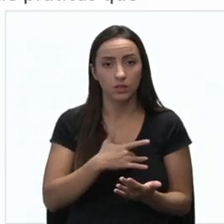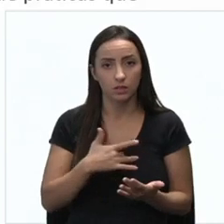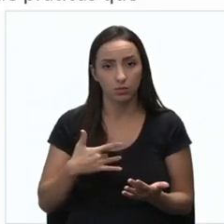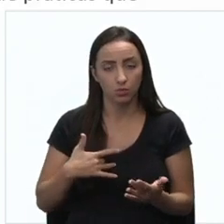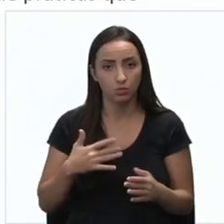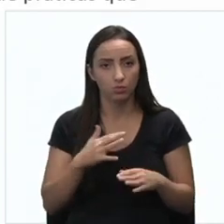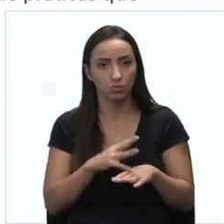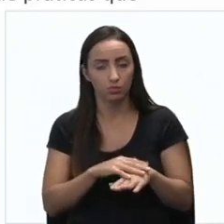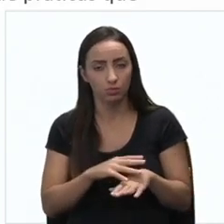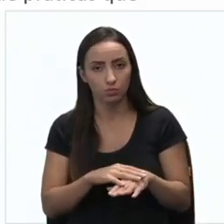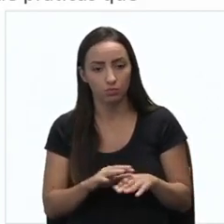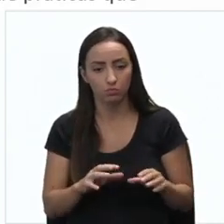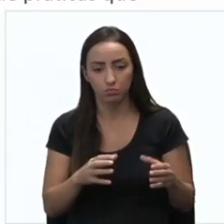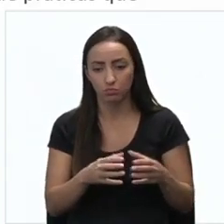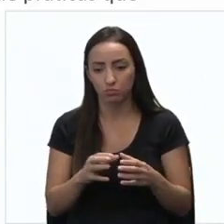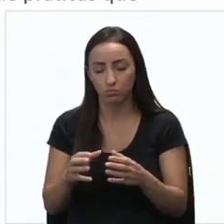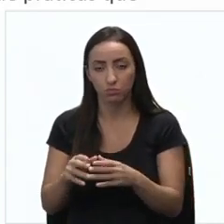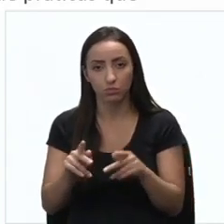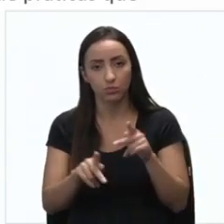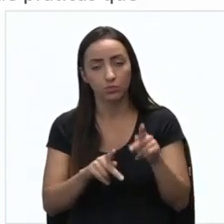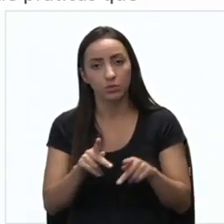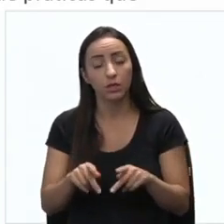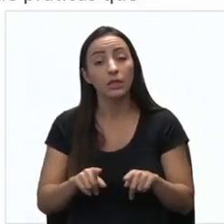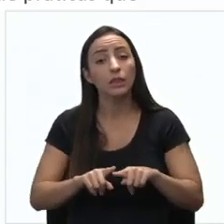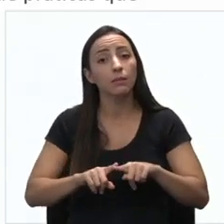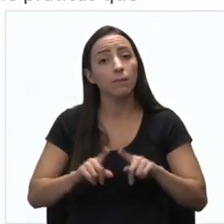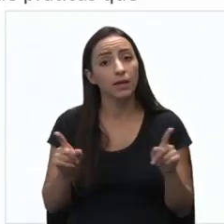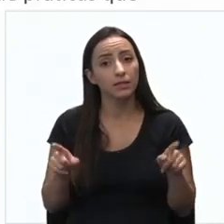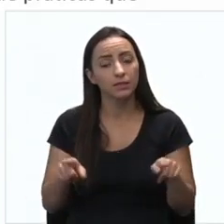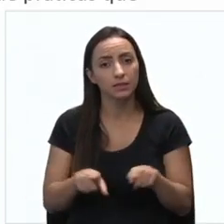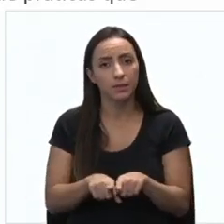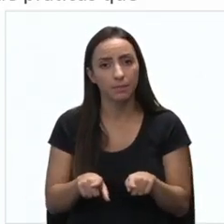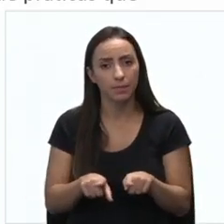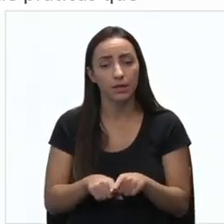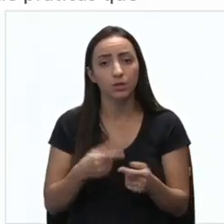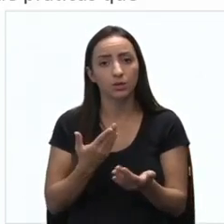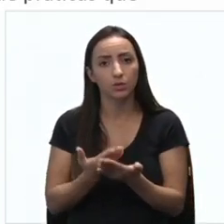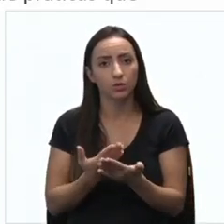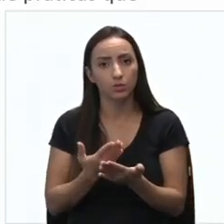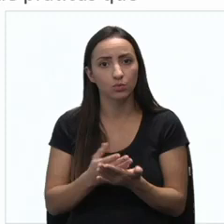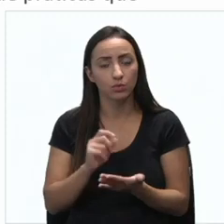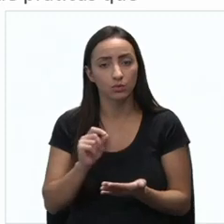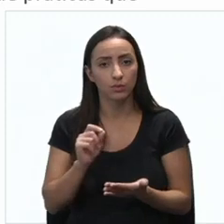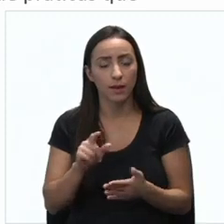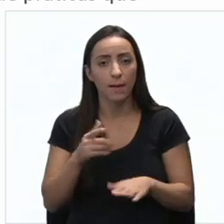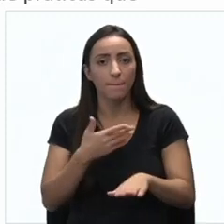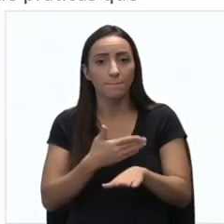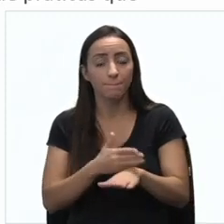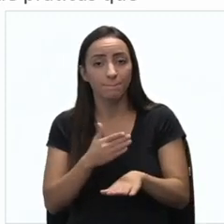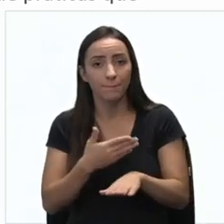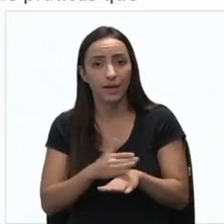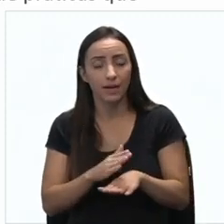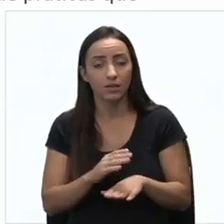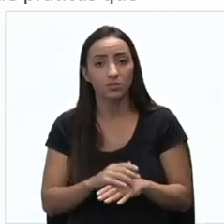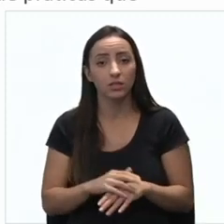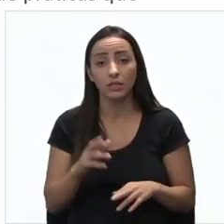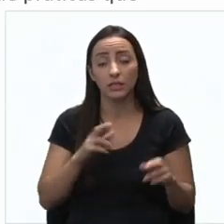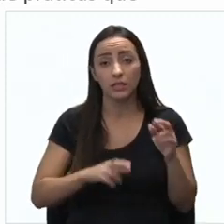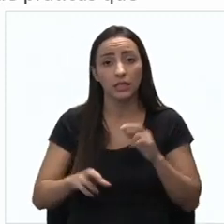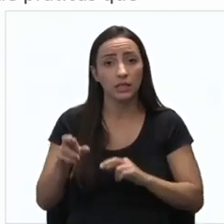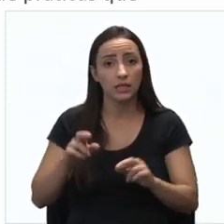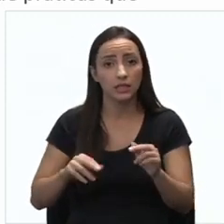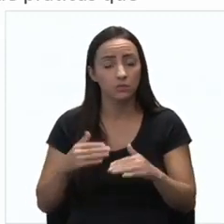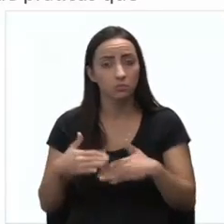saúde e doença em grupos populacionais, também ela estuda um campo de práticas aí que analisa